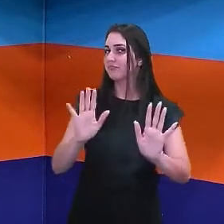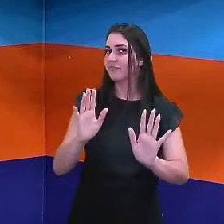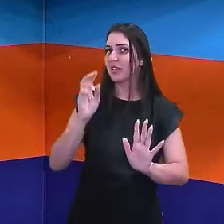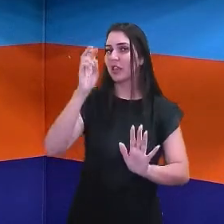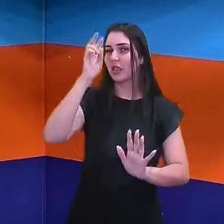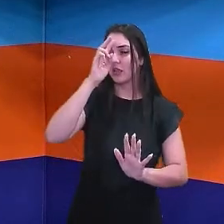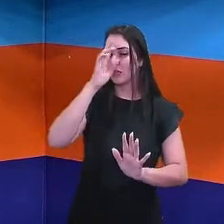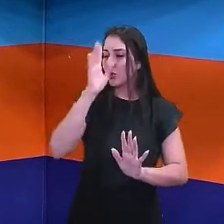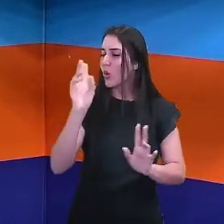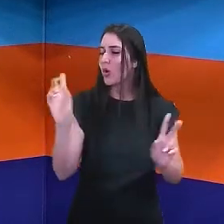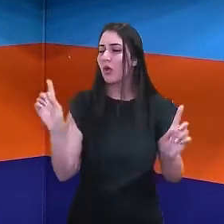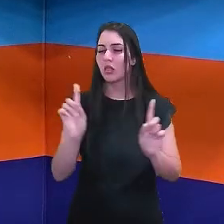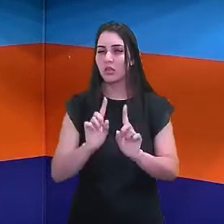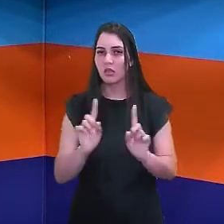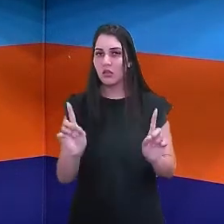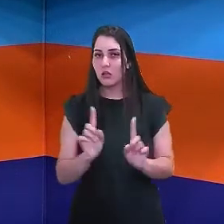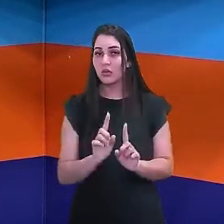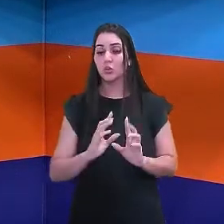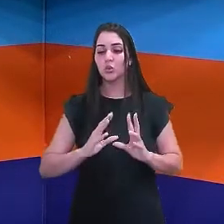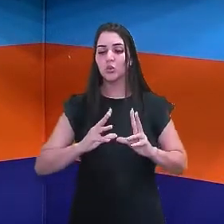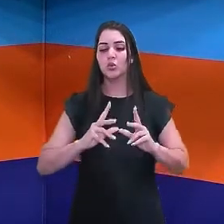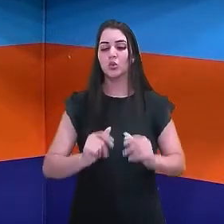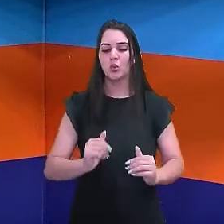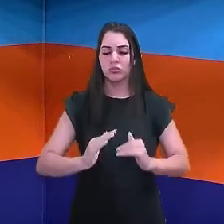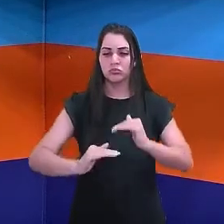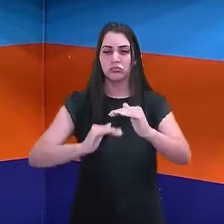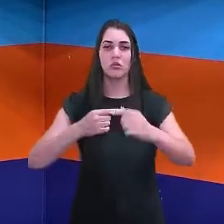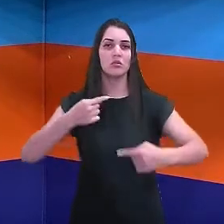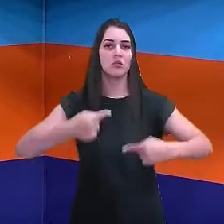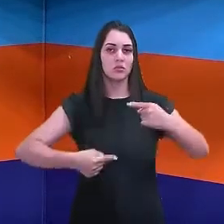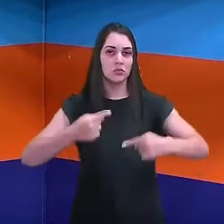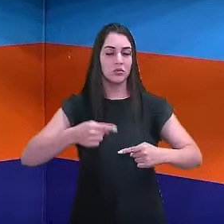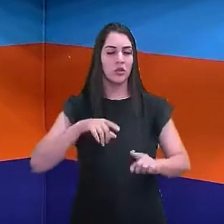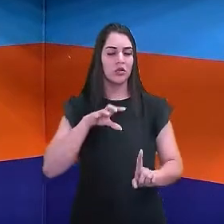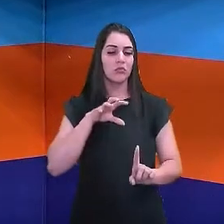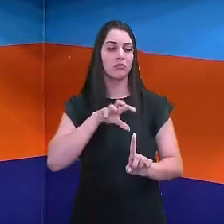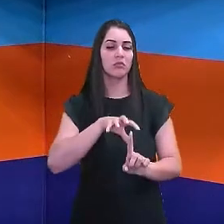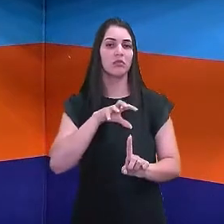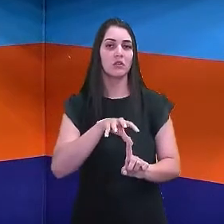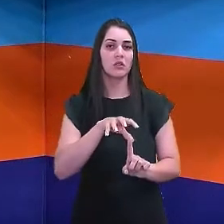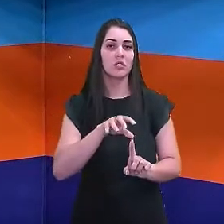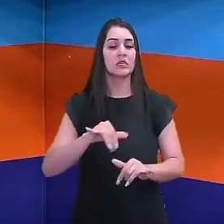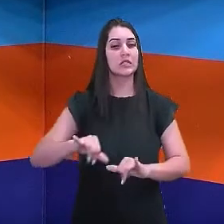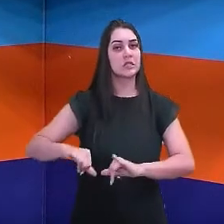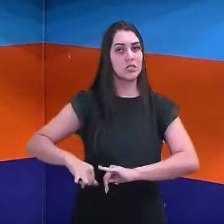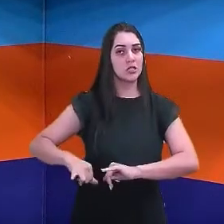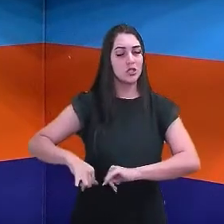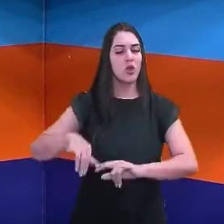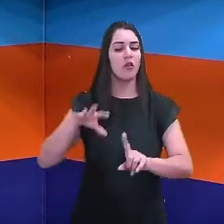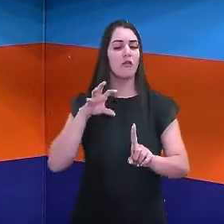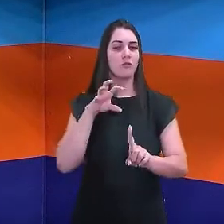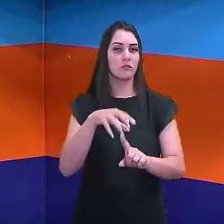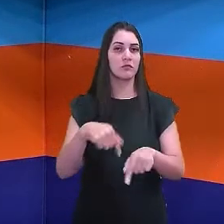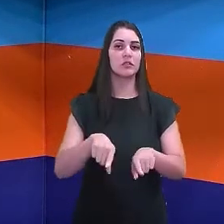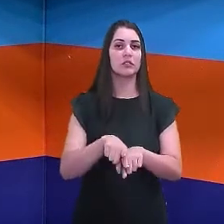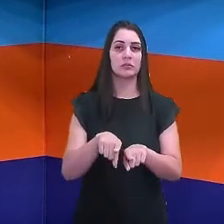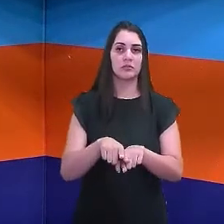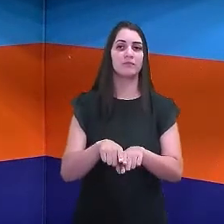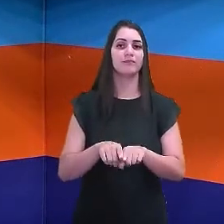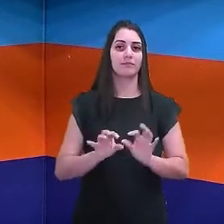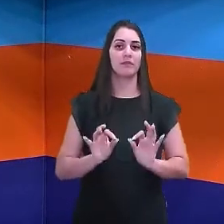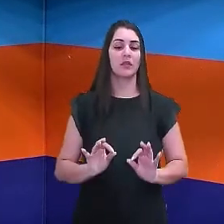os processos políticos, eles são influenciados e sofrem influências